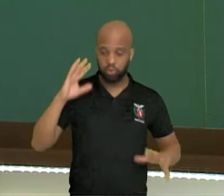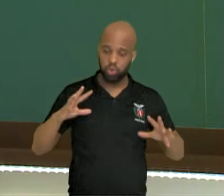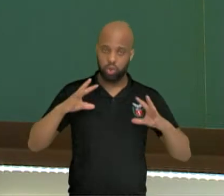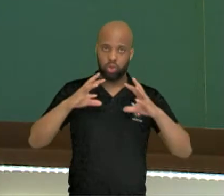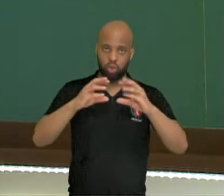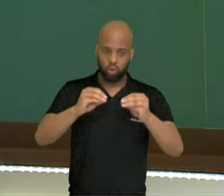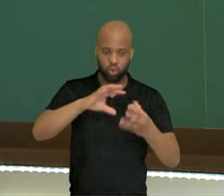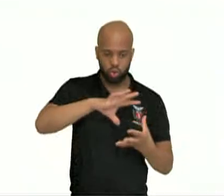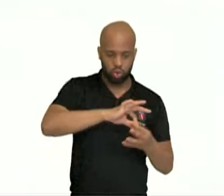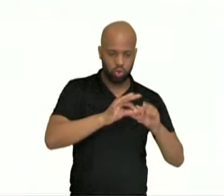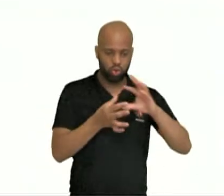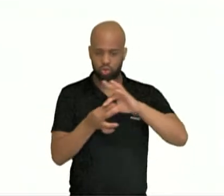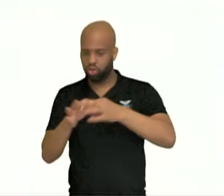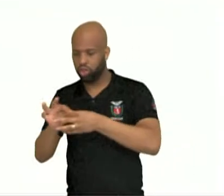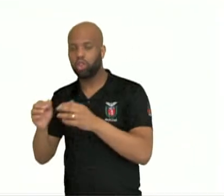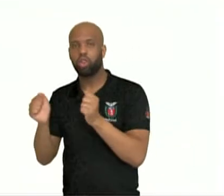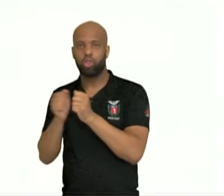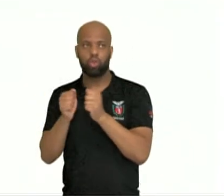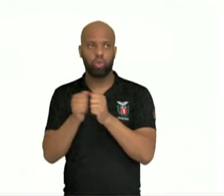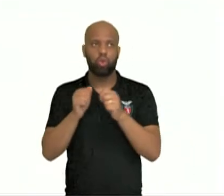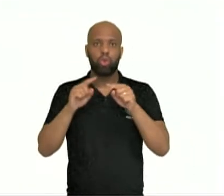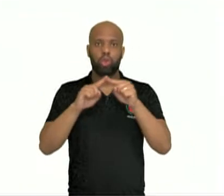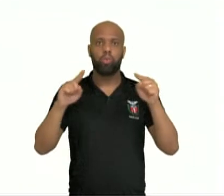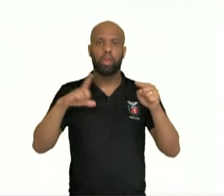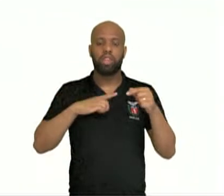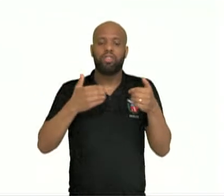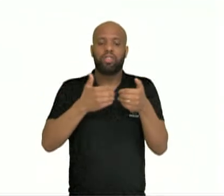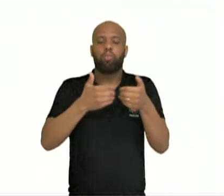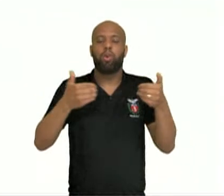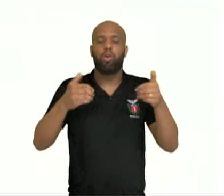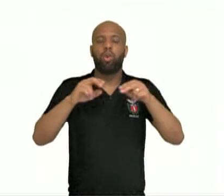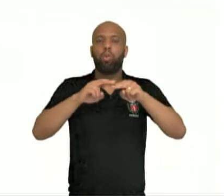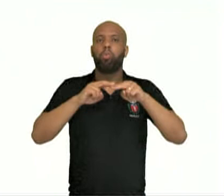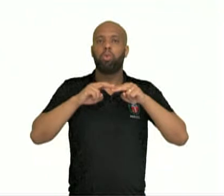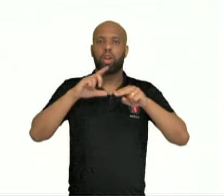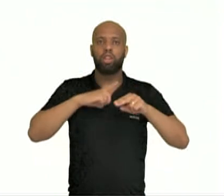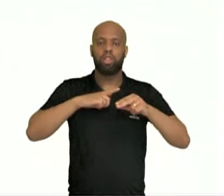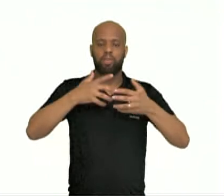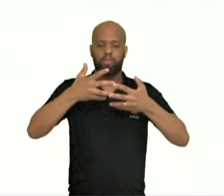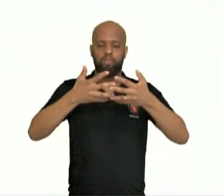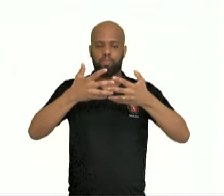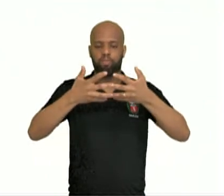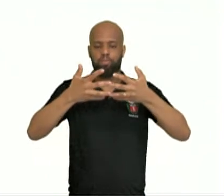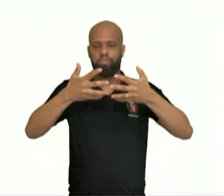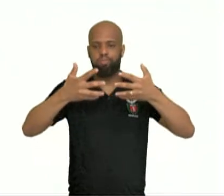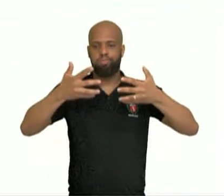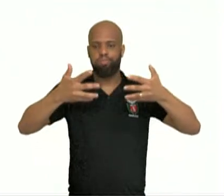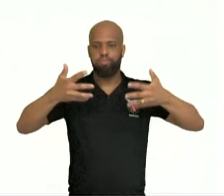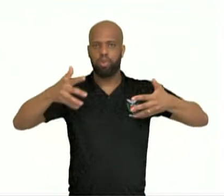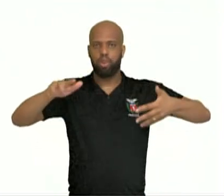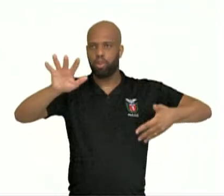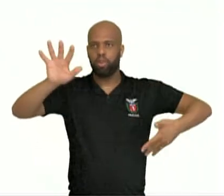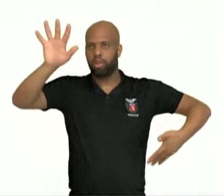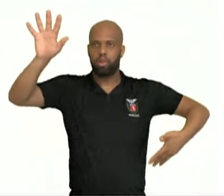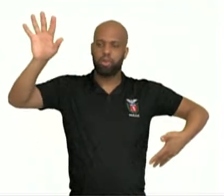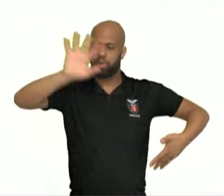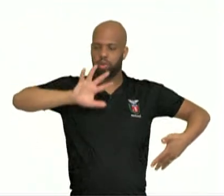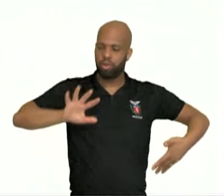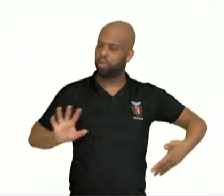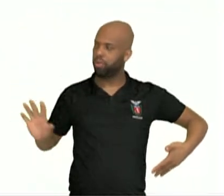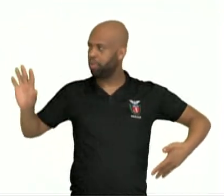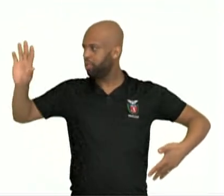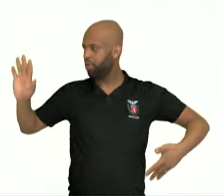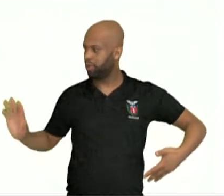continentes eram juntos e que se separaram devido ao movimento das placas tectônicas. Então, o movimento